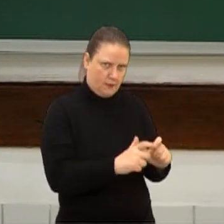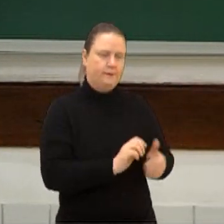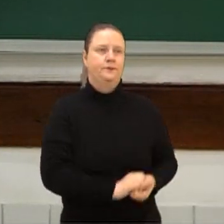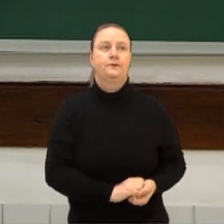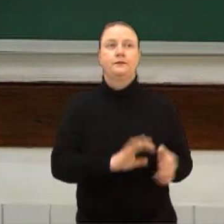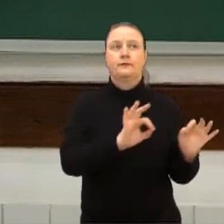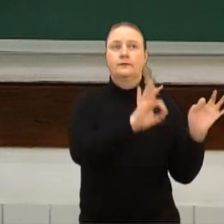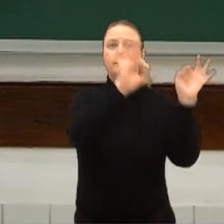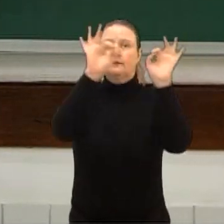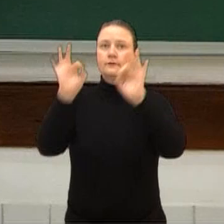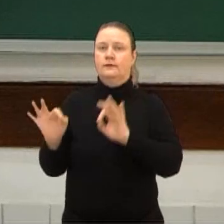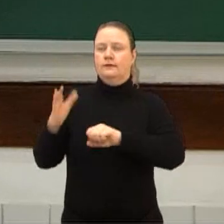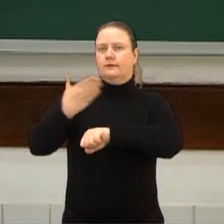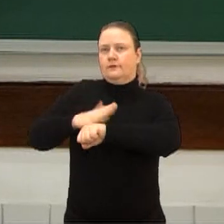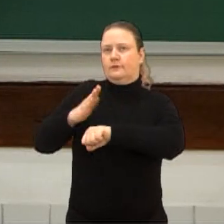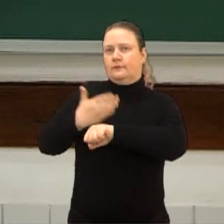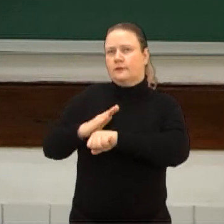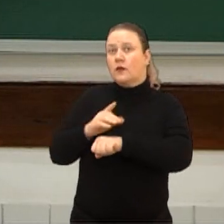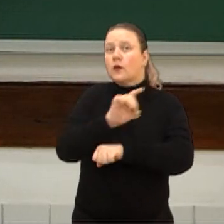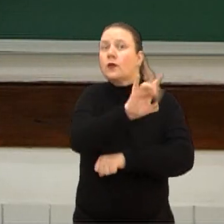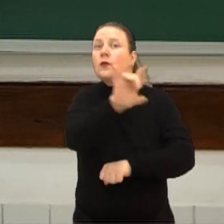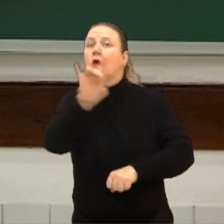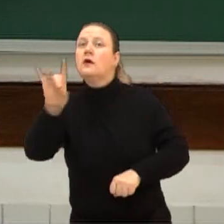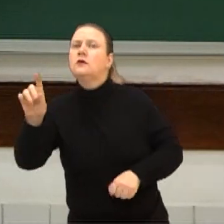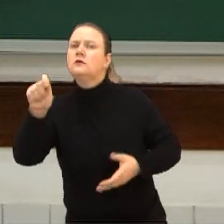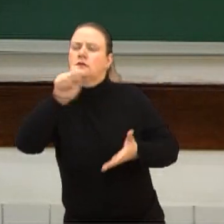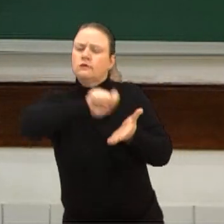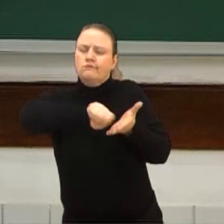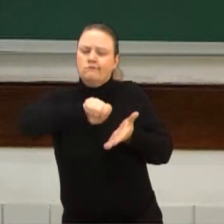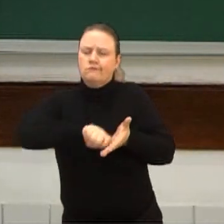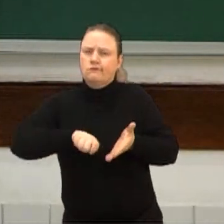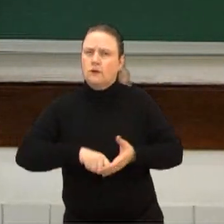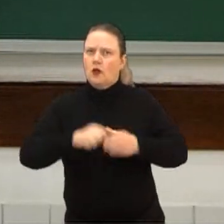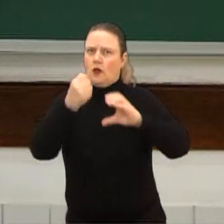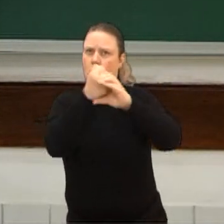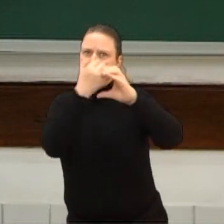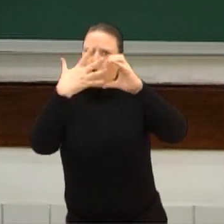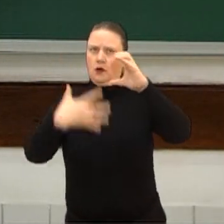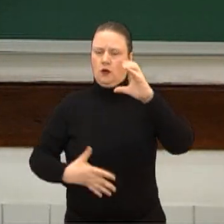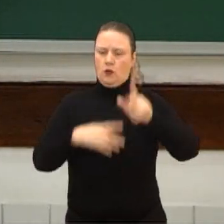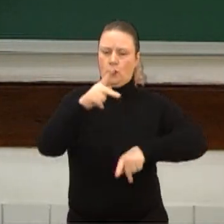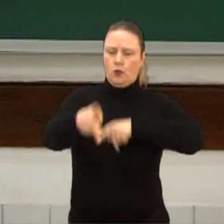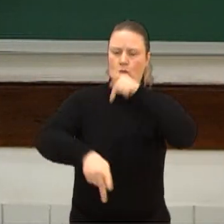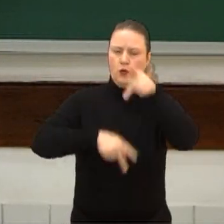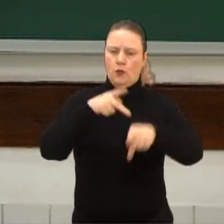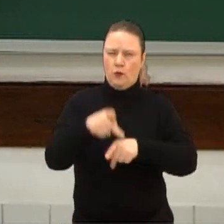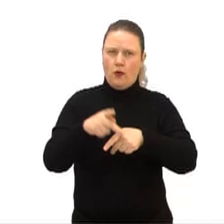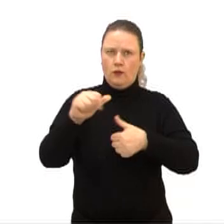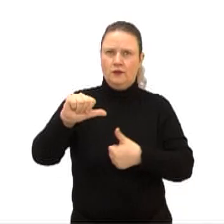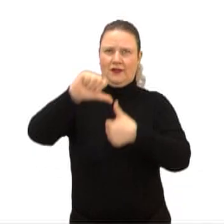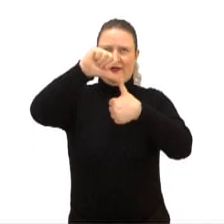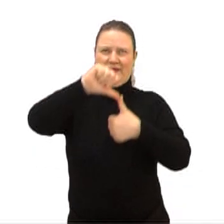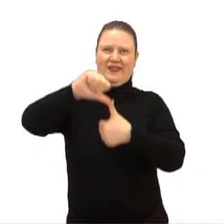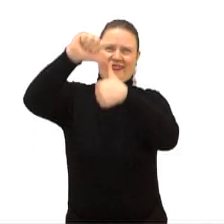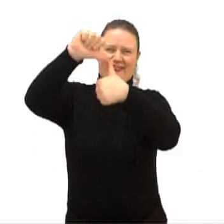mais um exercício onde vocês deverão escrever algumas características sobre a população da América Central. Bora lá?